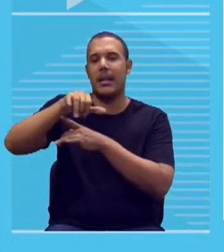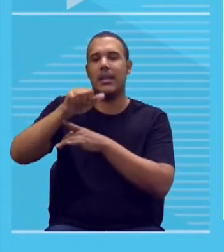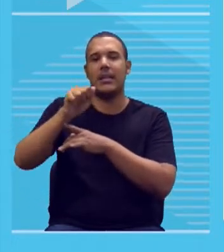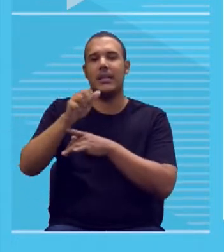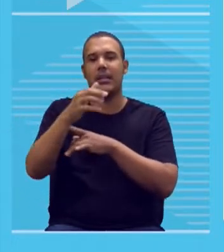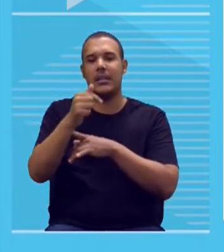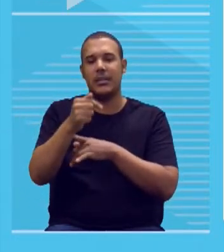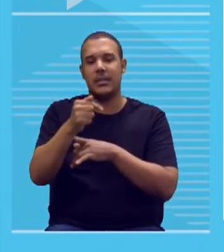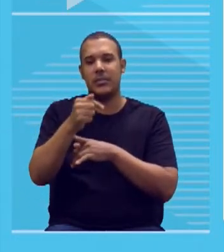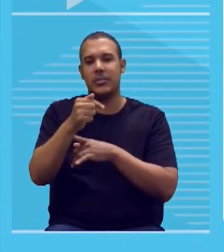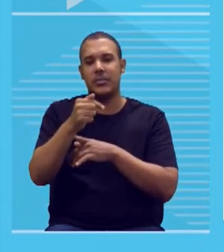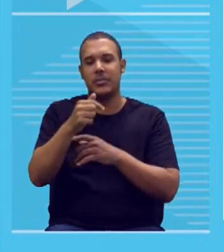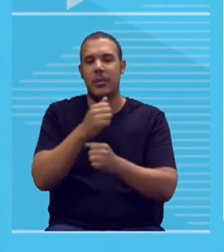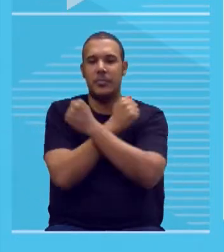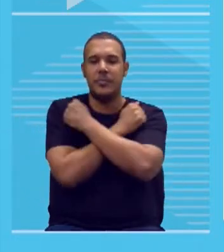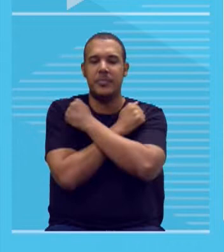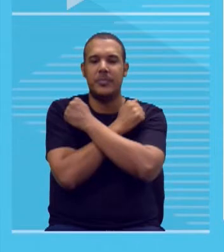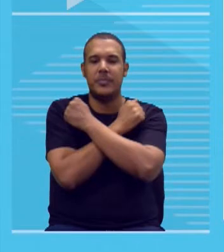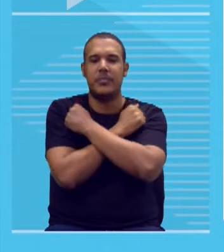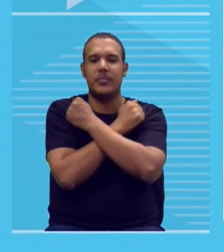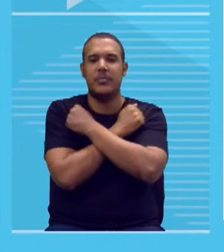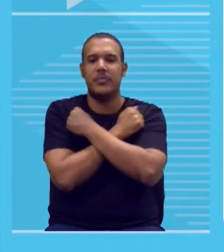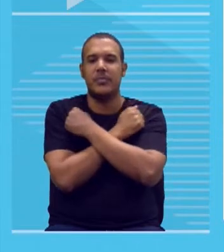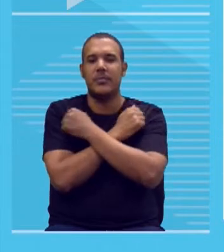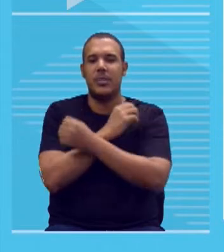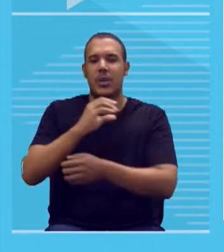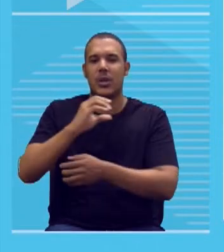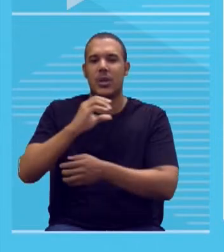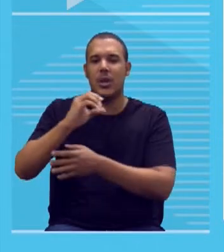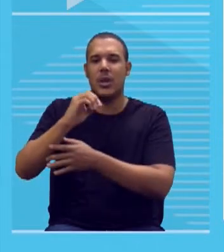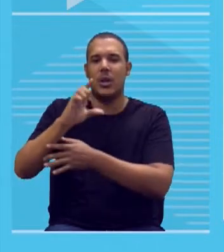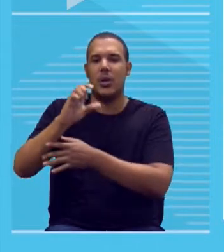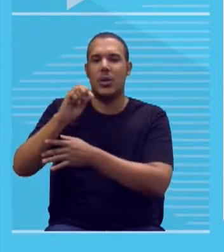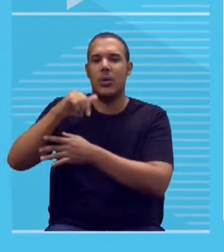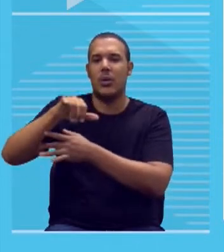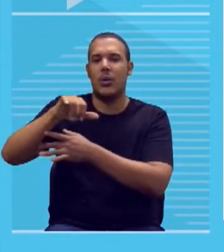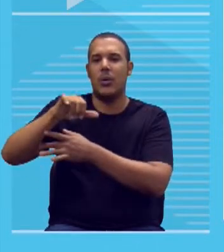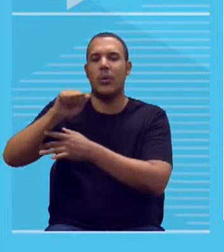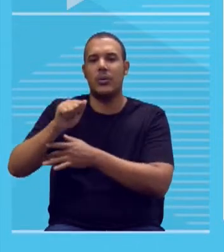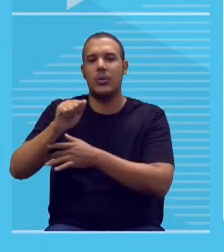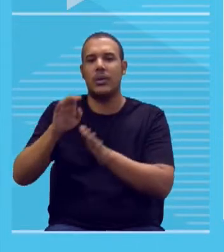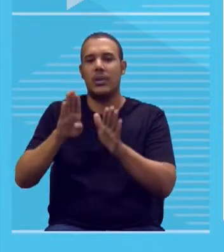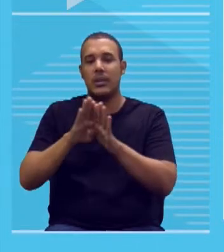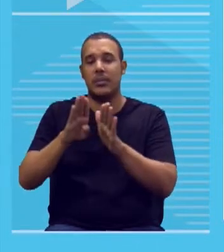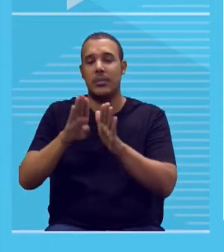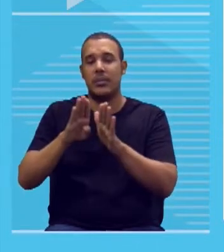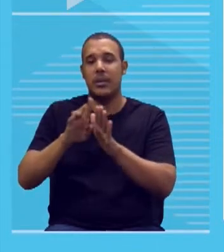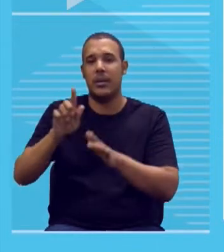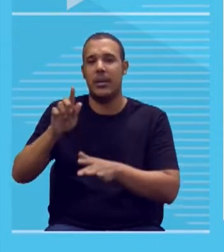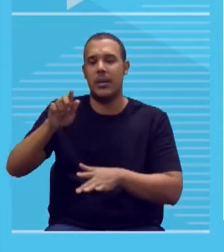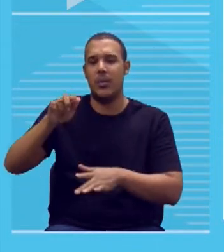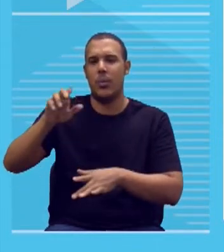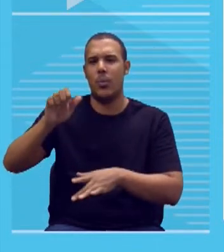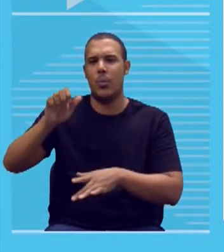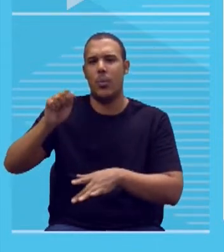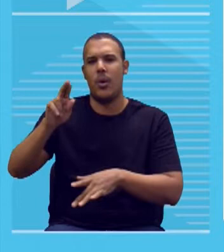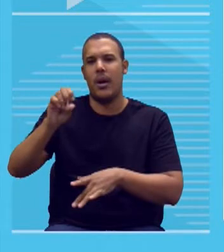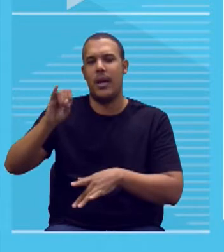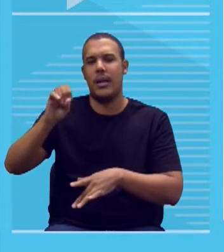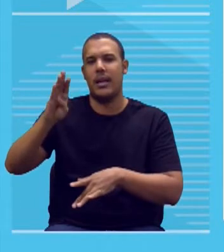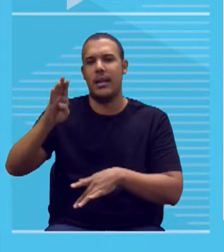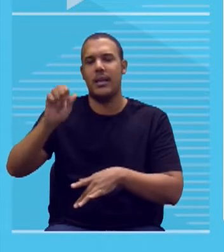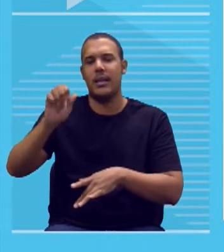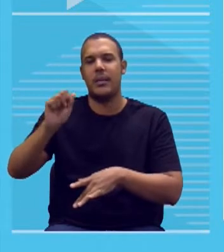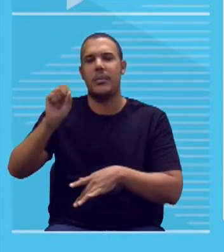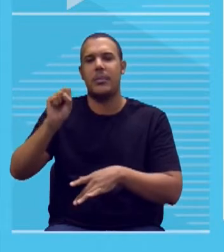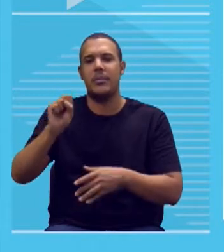7ª Etapa um abraço para Colônia do Gurguéia e também para Guaribas você que está aí